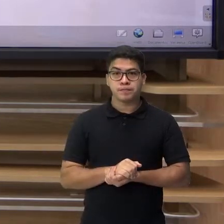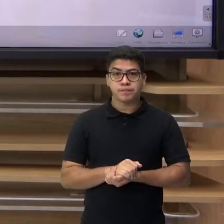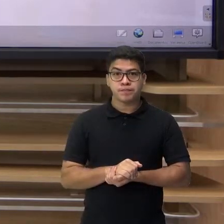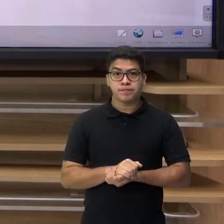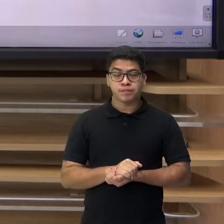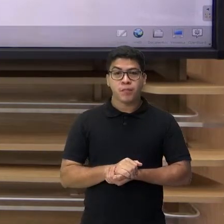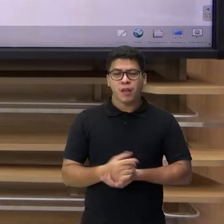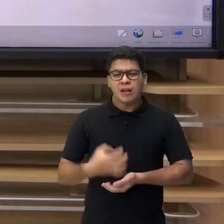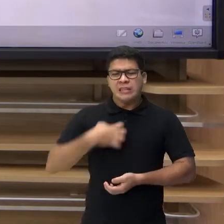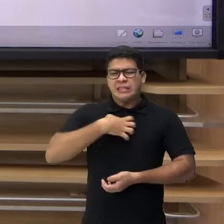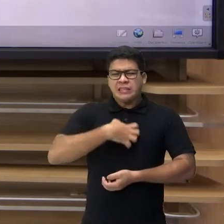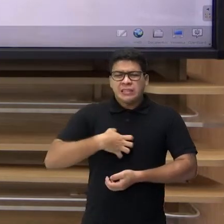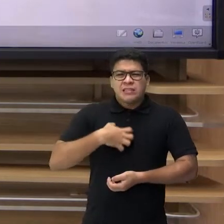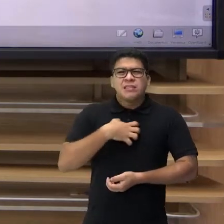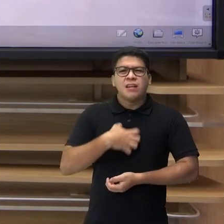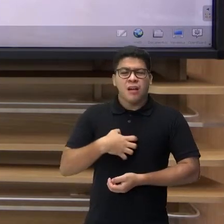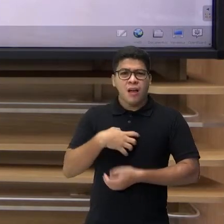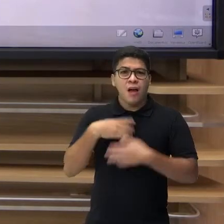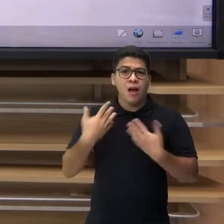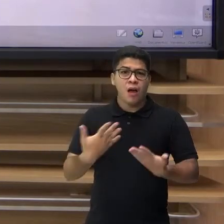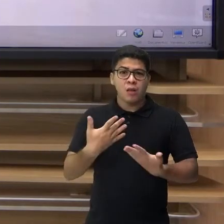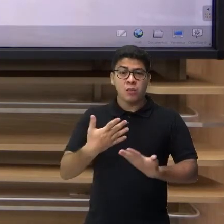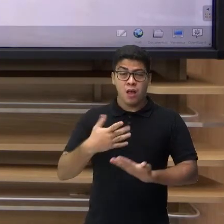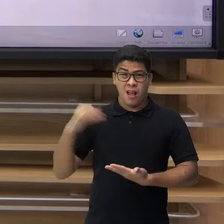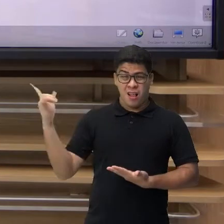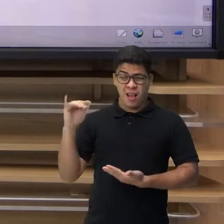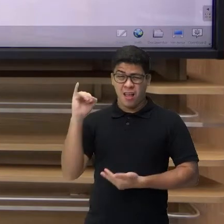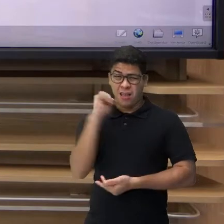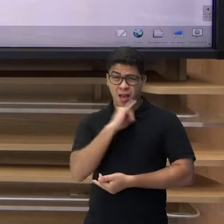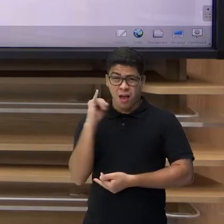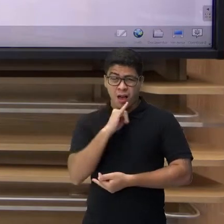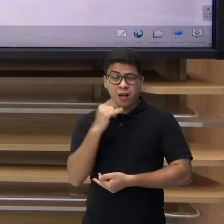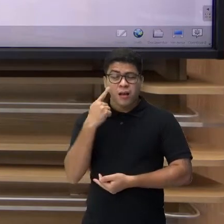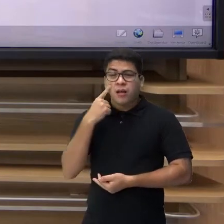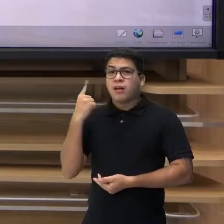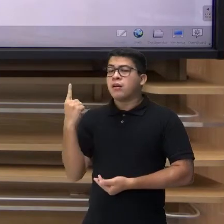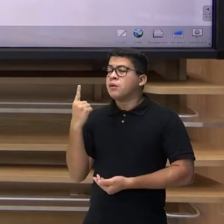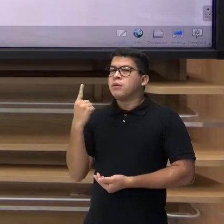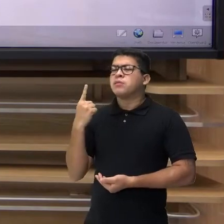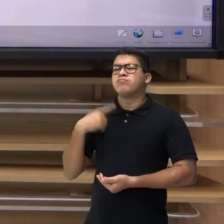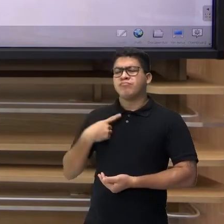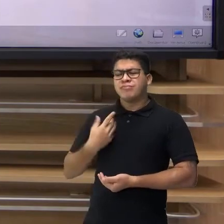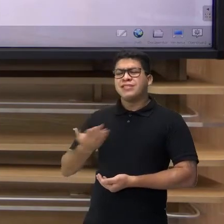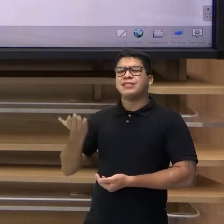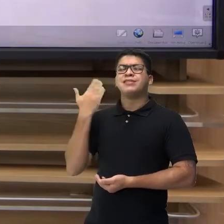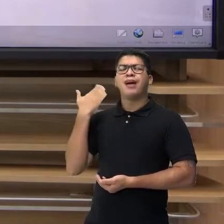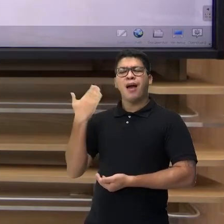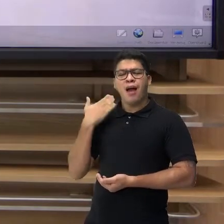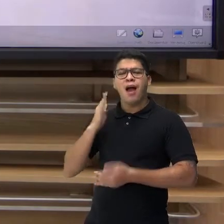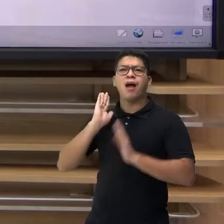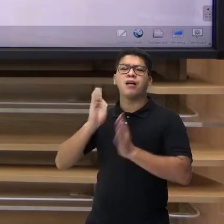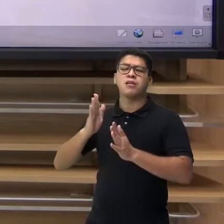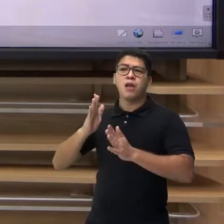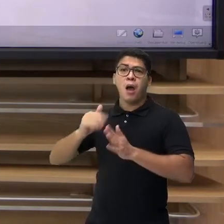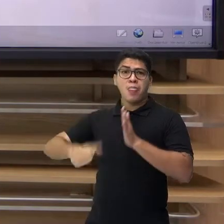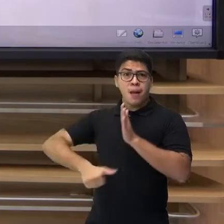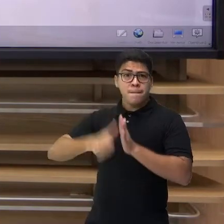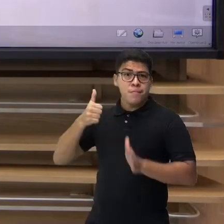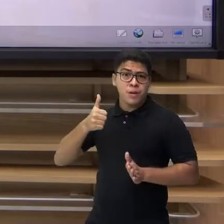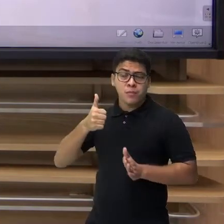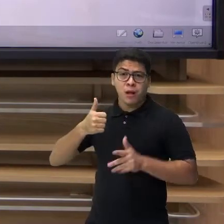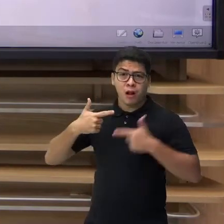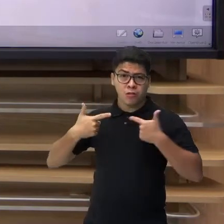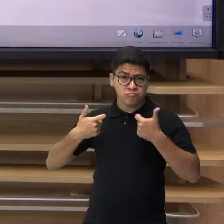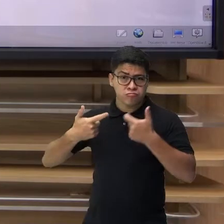ao descontentamento dos italianos. Lembrem-se do contexto da Primeira Guerra Mundial. A Itália, ela estava